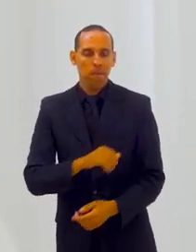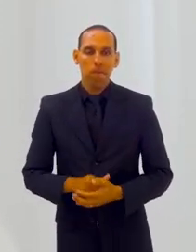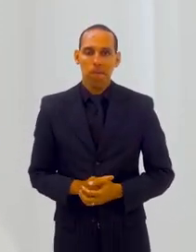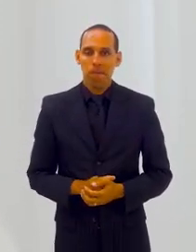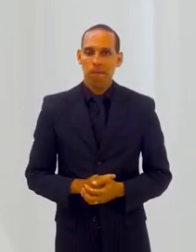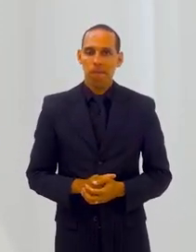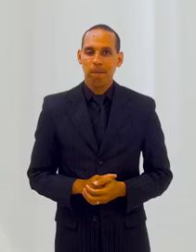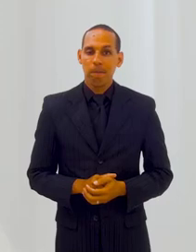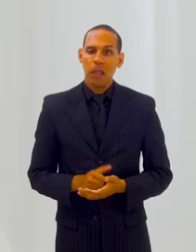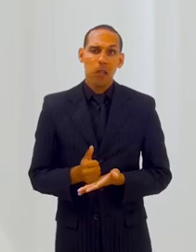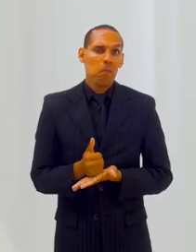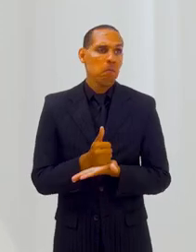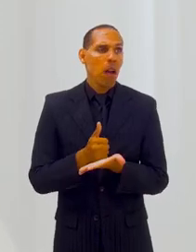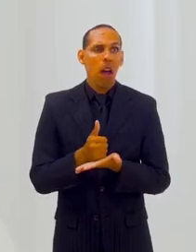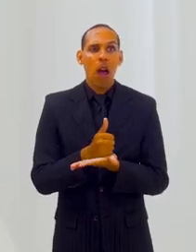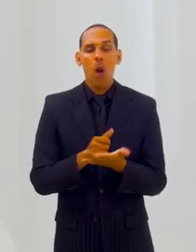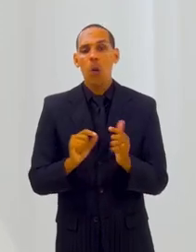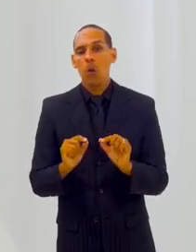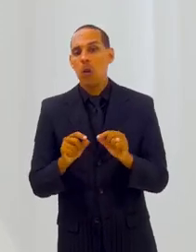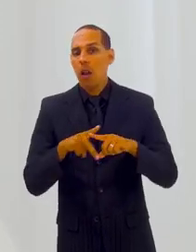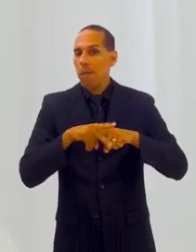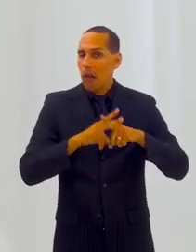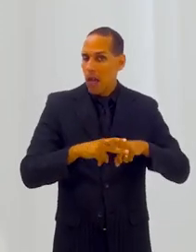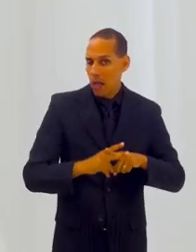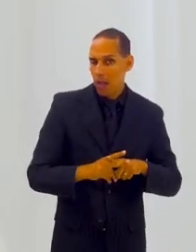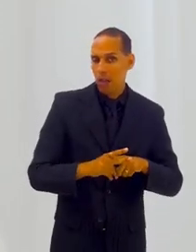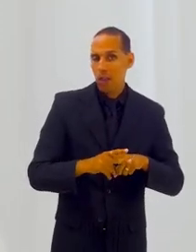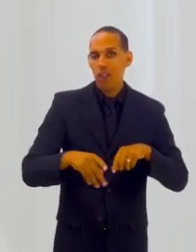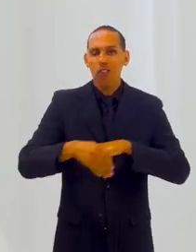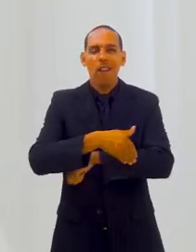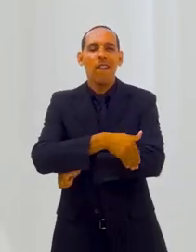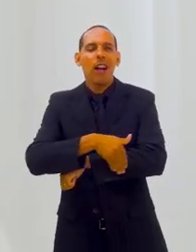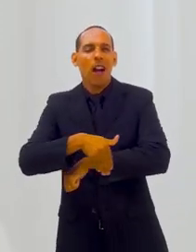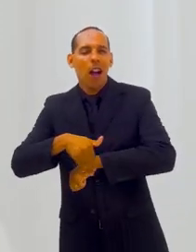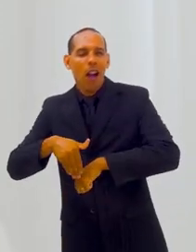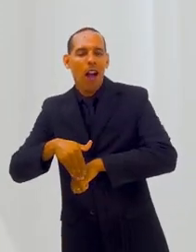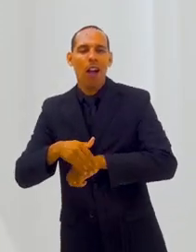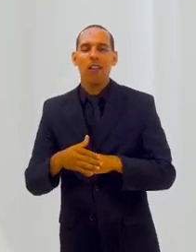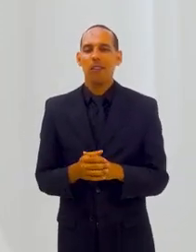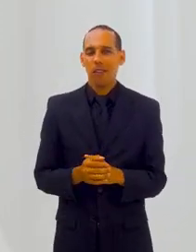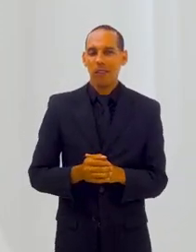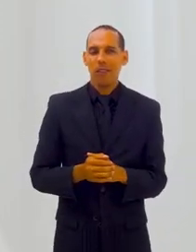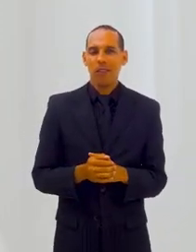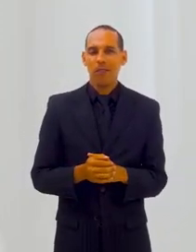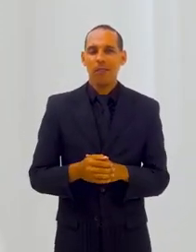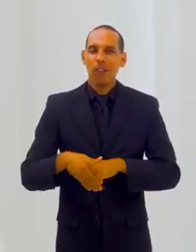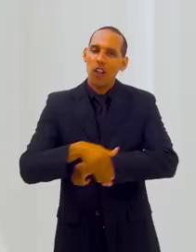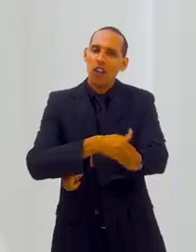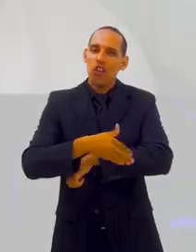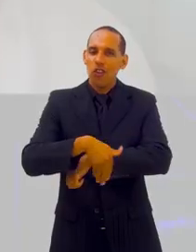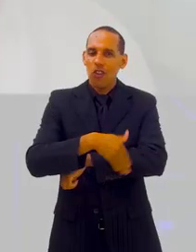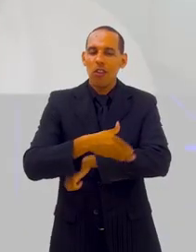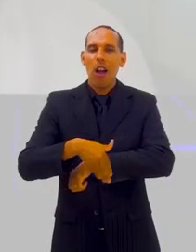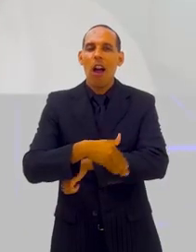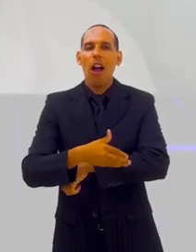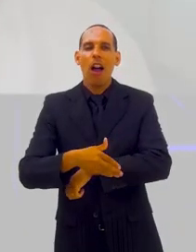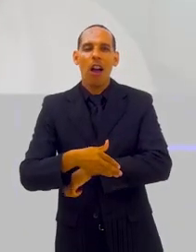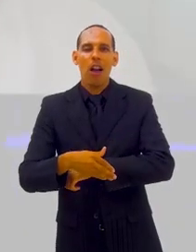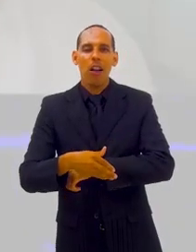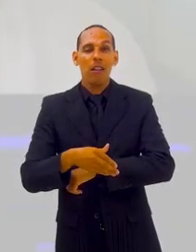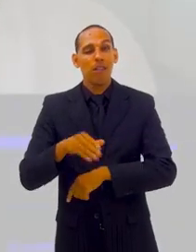é basicamente a manutenção de estradas vicinais, das próprias